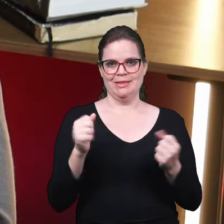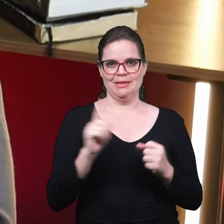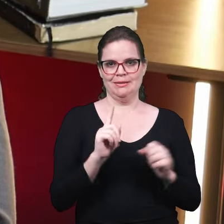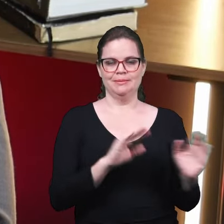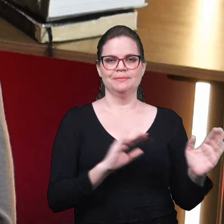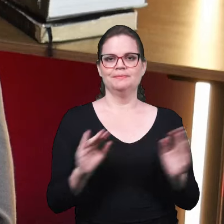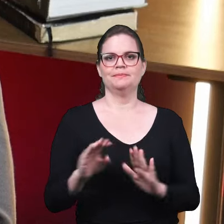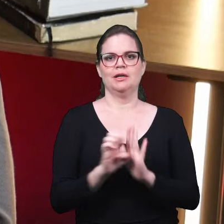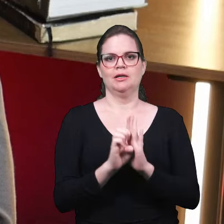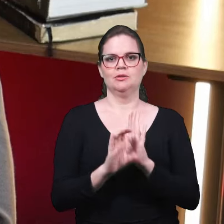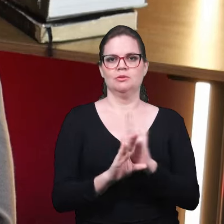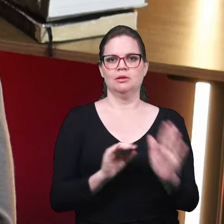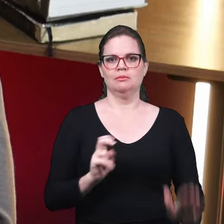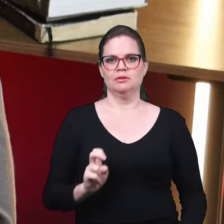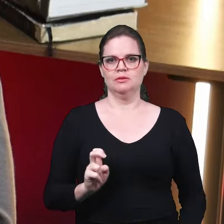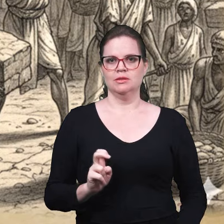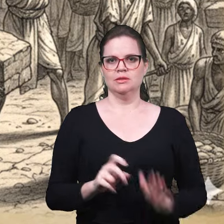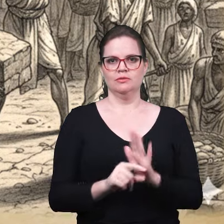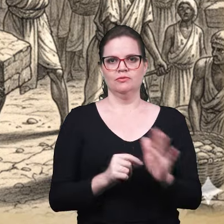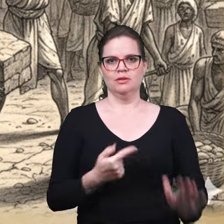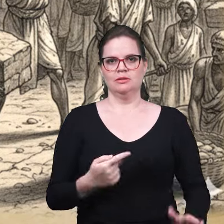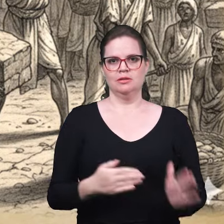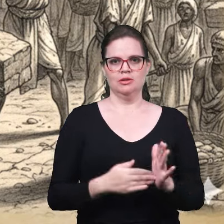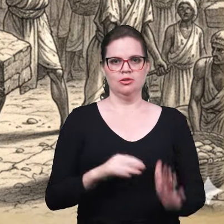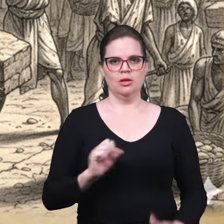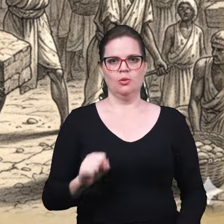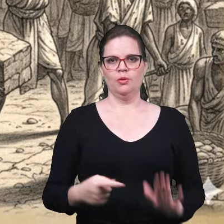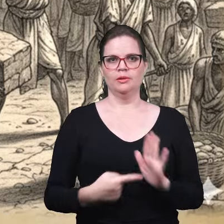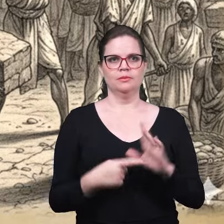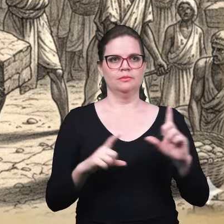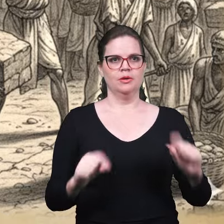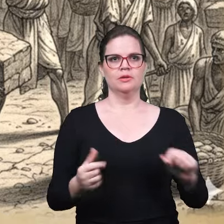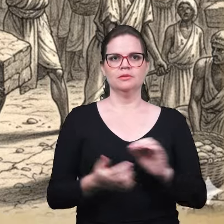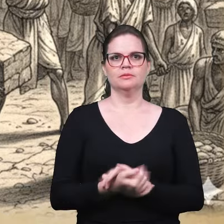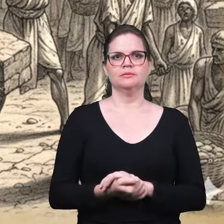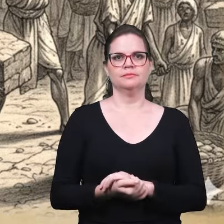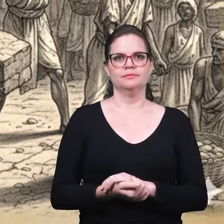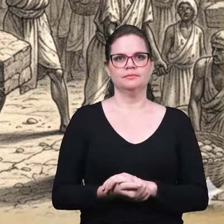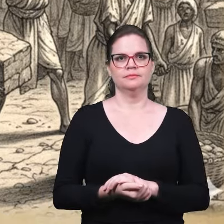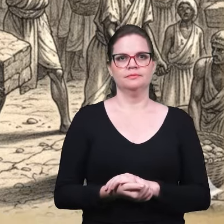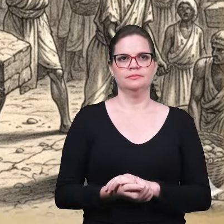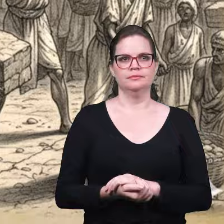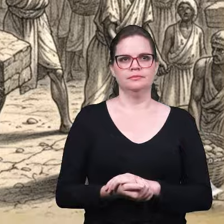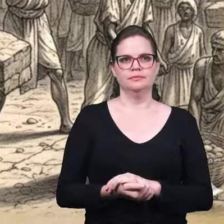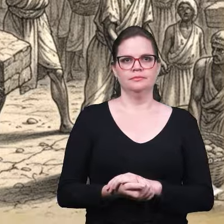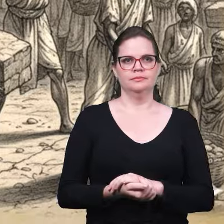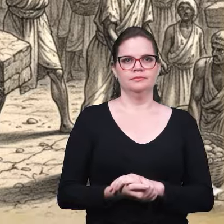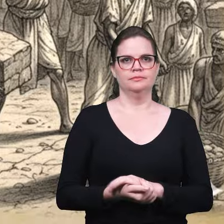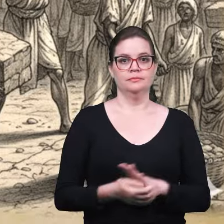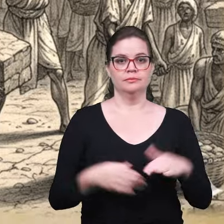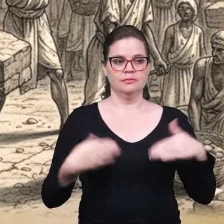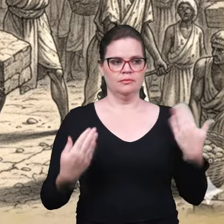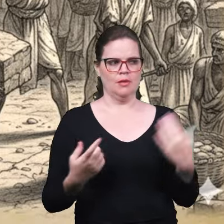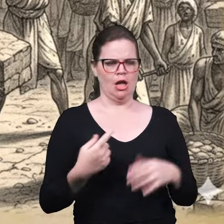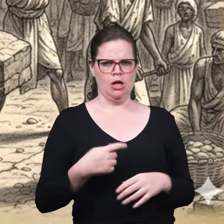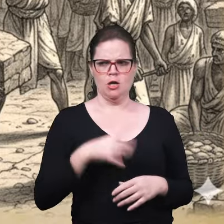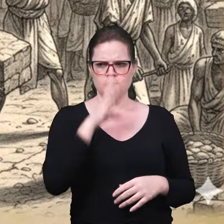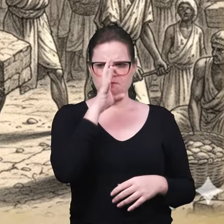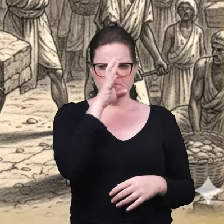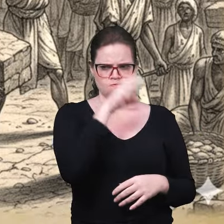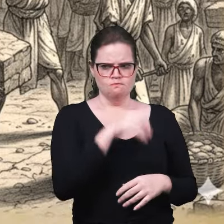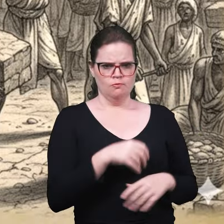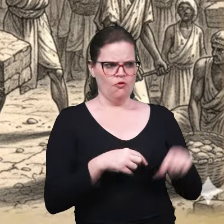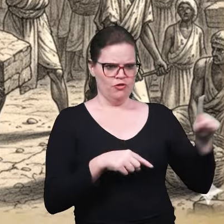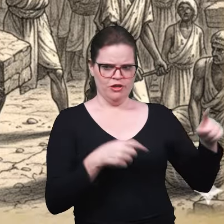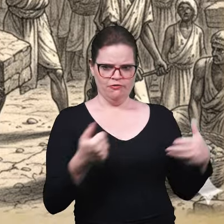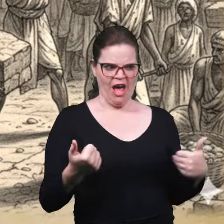5, nos versos 7 e 8, diz assim: daqui em diante não torneis a dar palha ao povo para